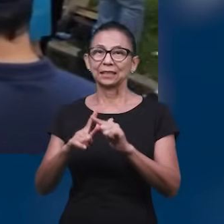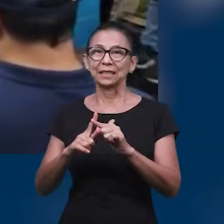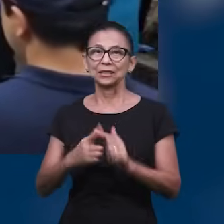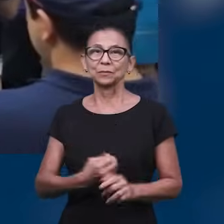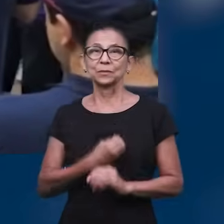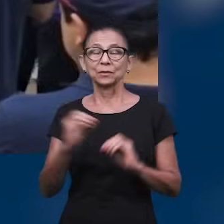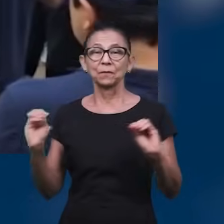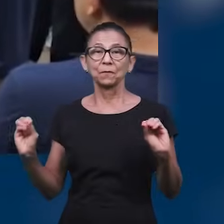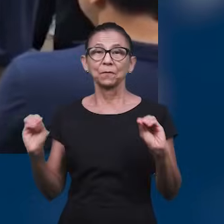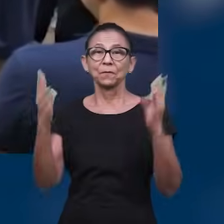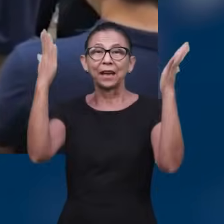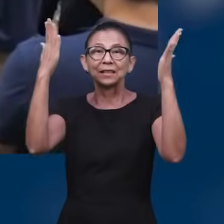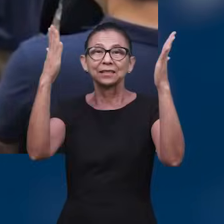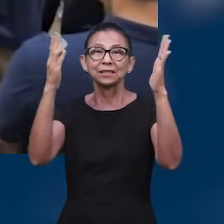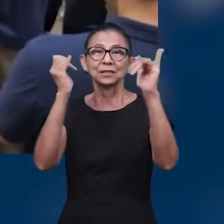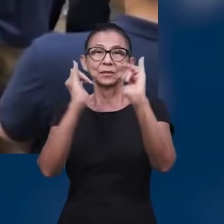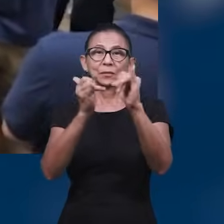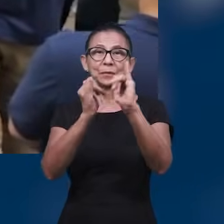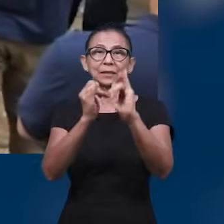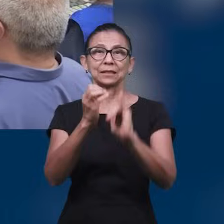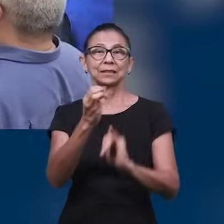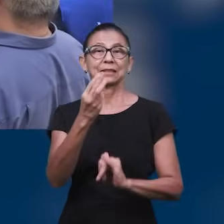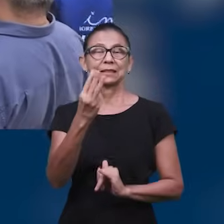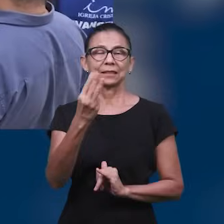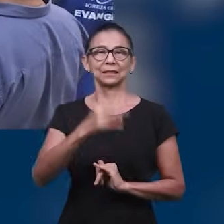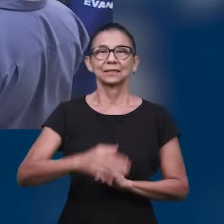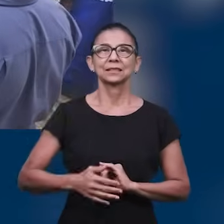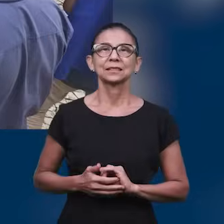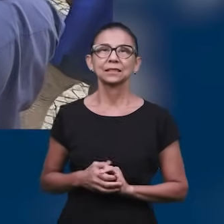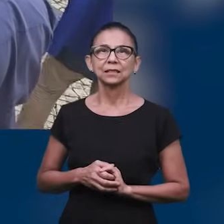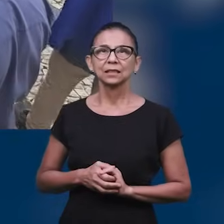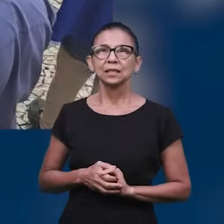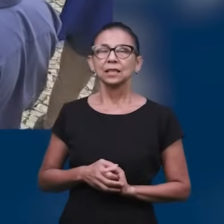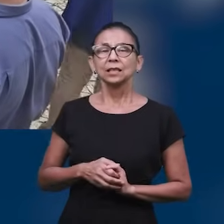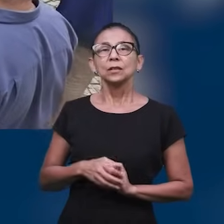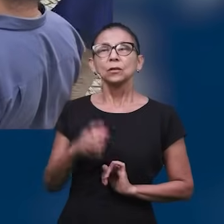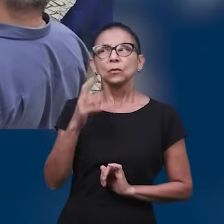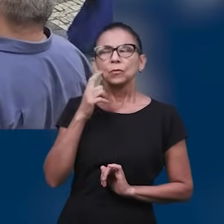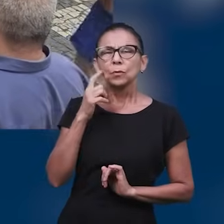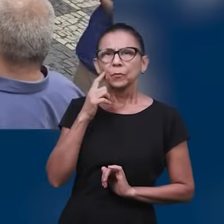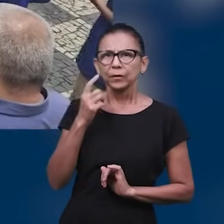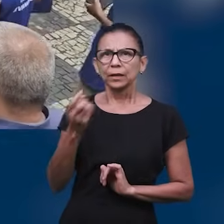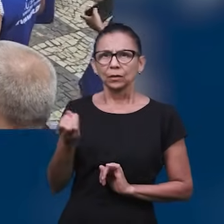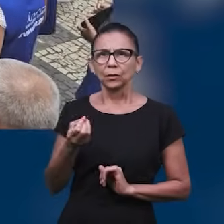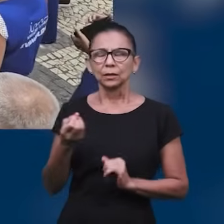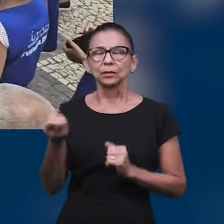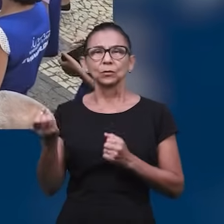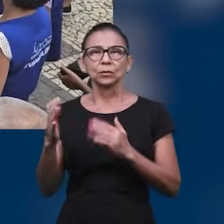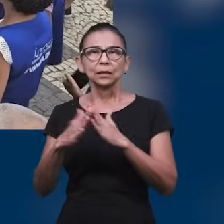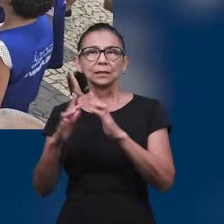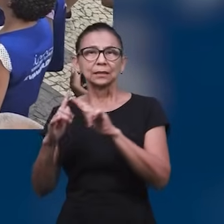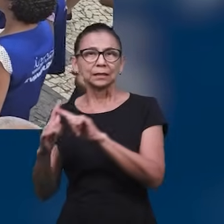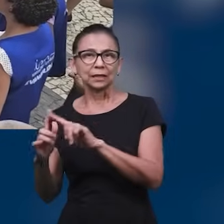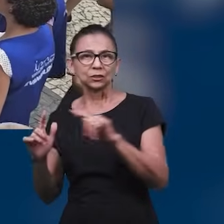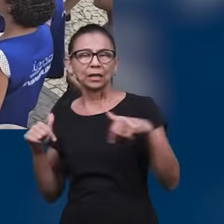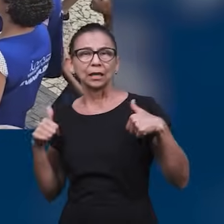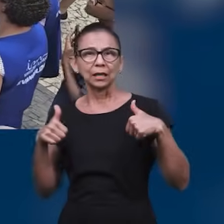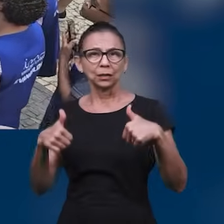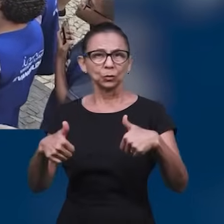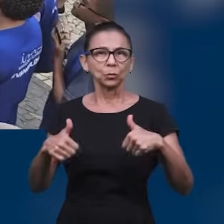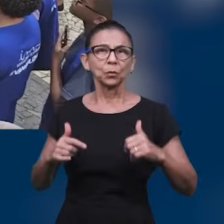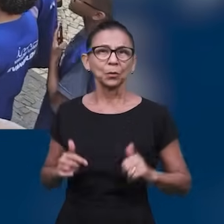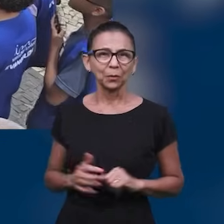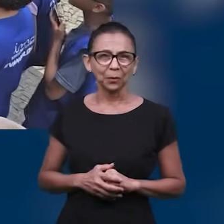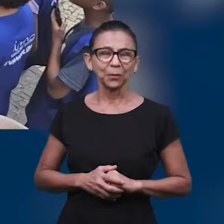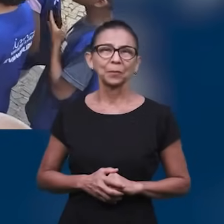o Trombetas e Festas 3. Nós iremos compartilhar como foi a participação das nossas igrejas neste evento maravilhoso.